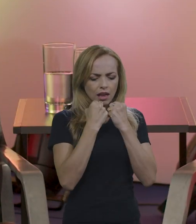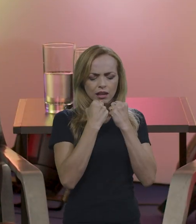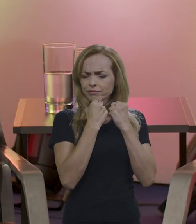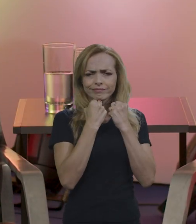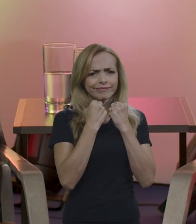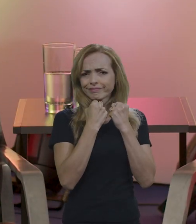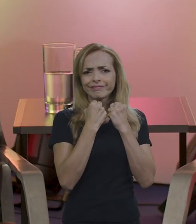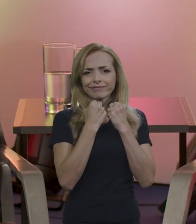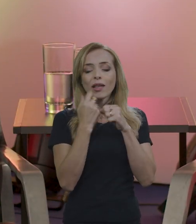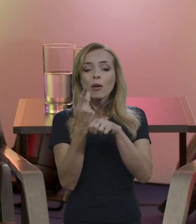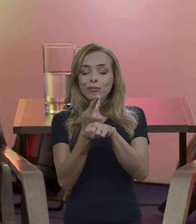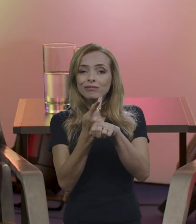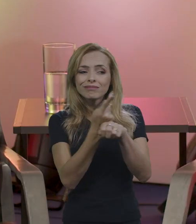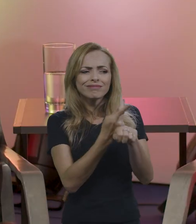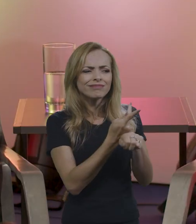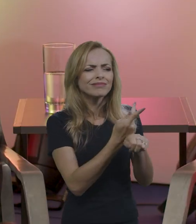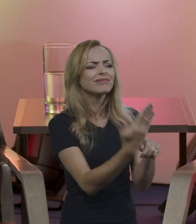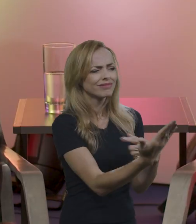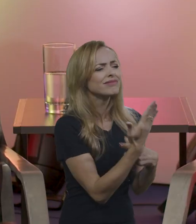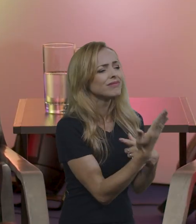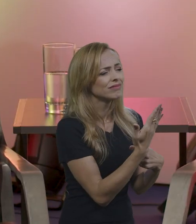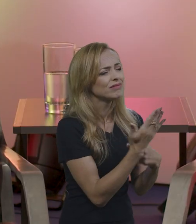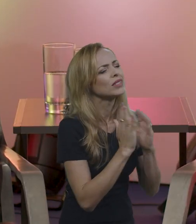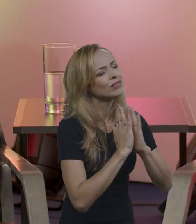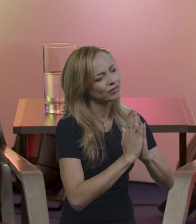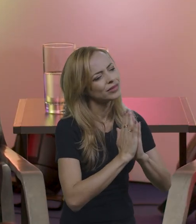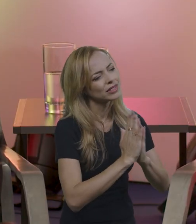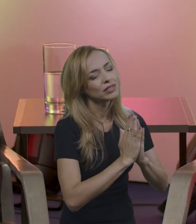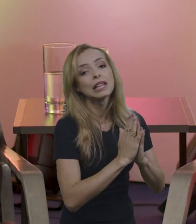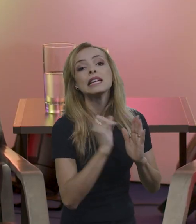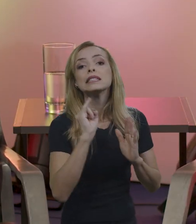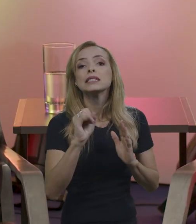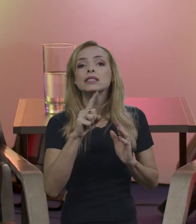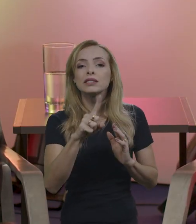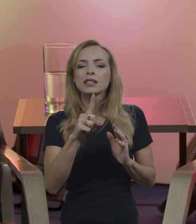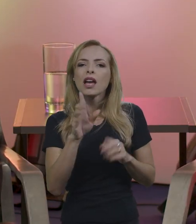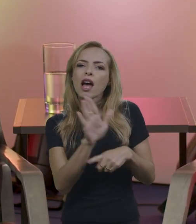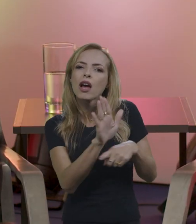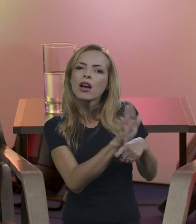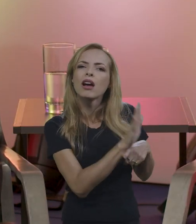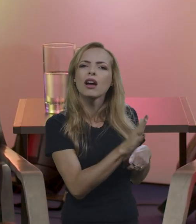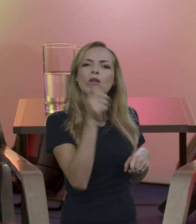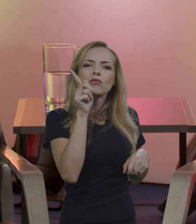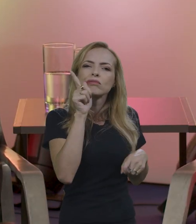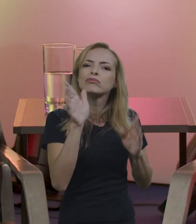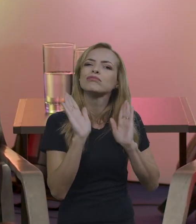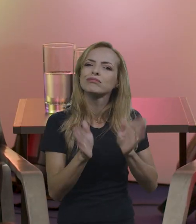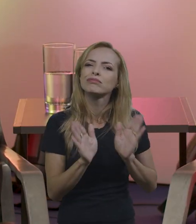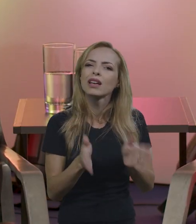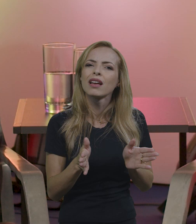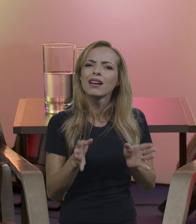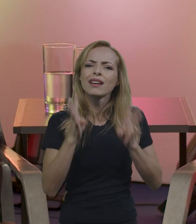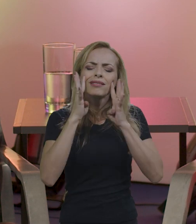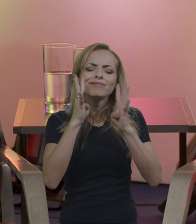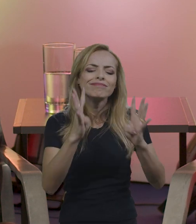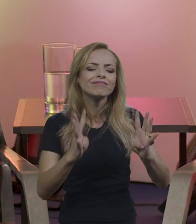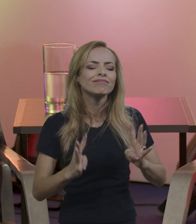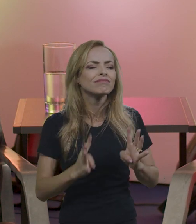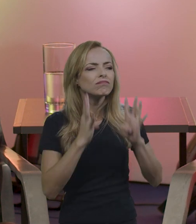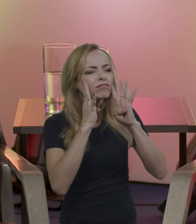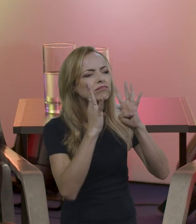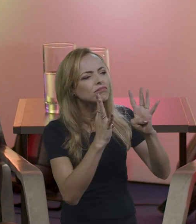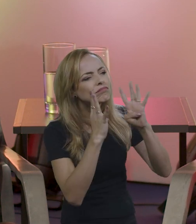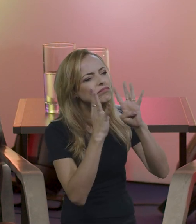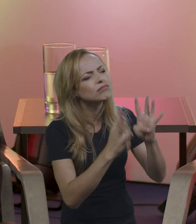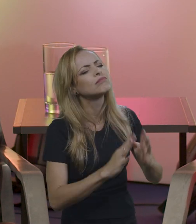é uma pessoa que já consegue ajudar outras pessoas, seja um bom ouvinte. Seja uma pessoa que